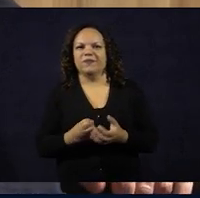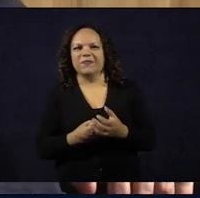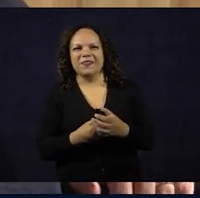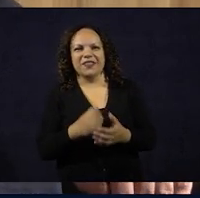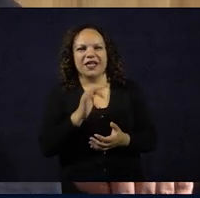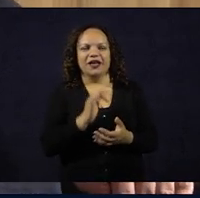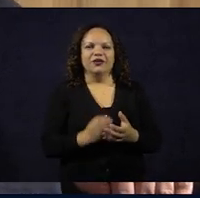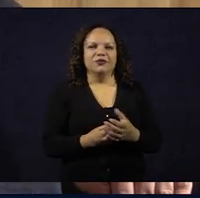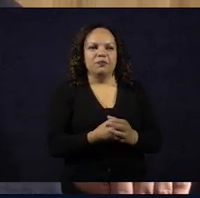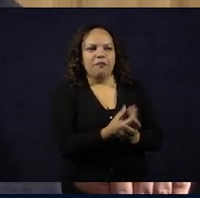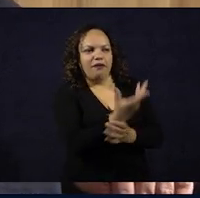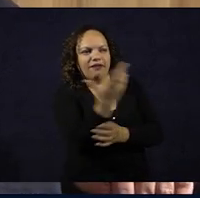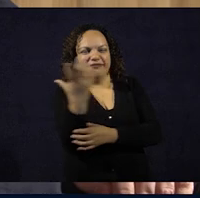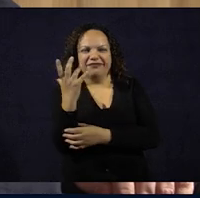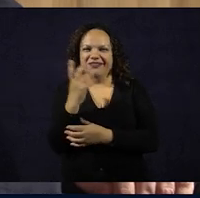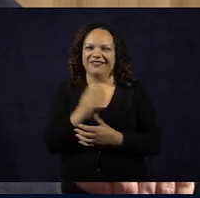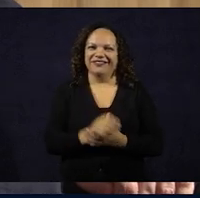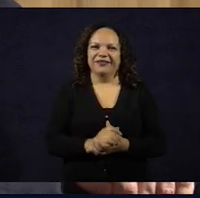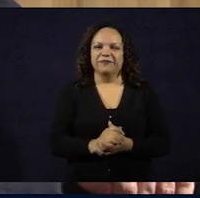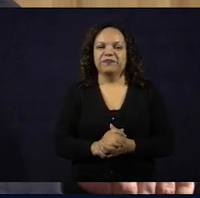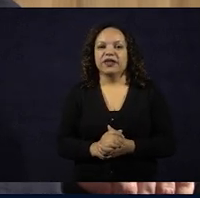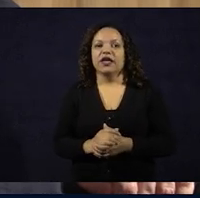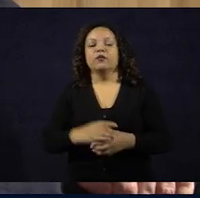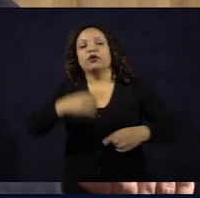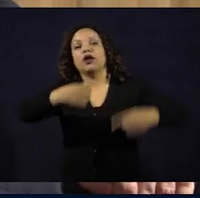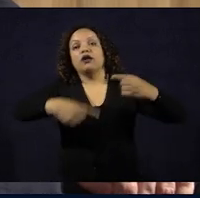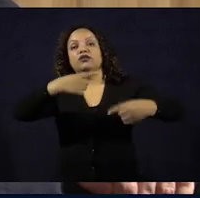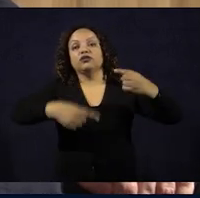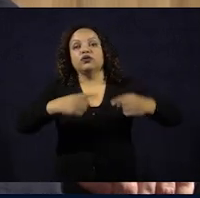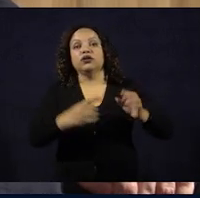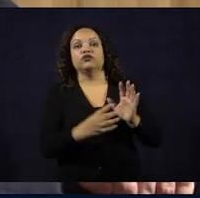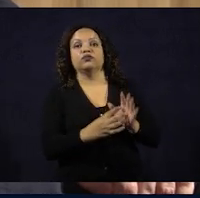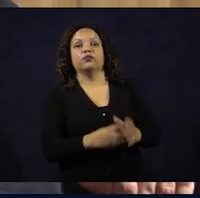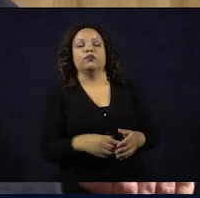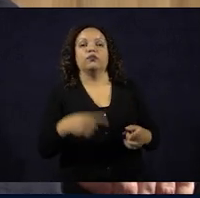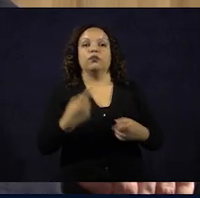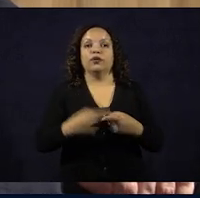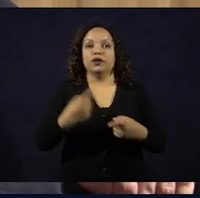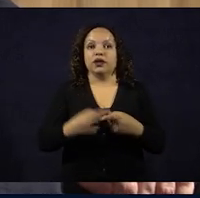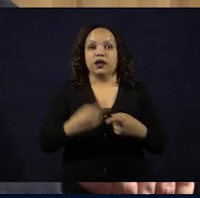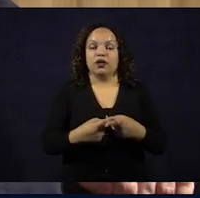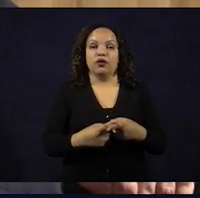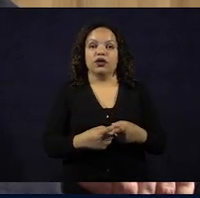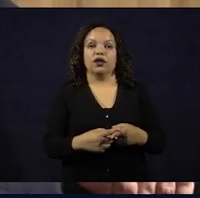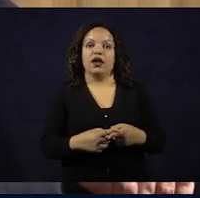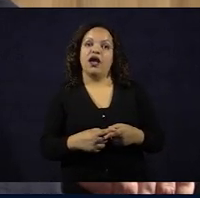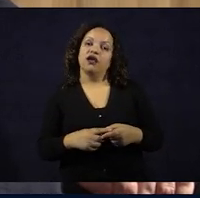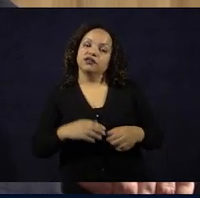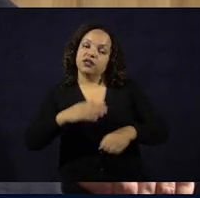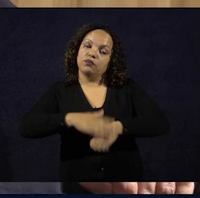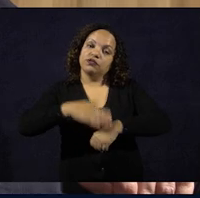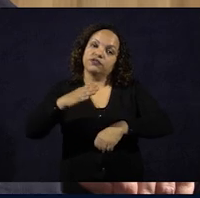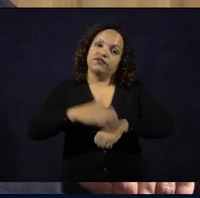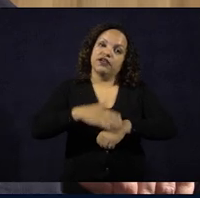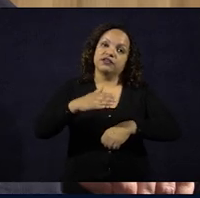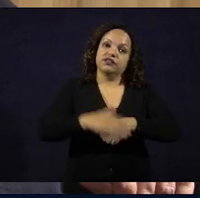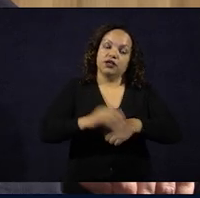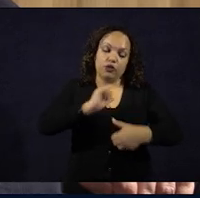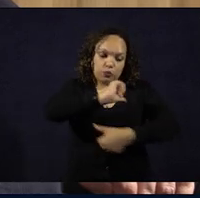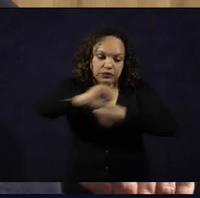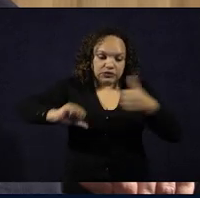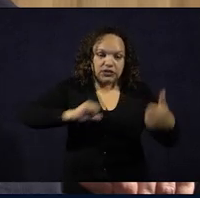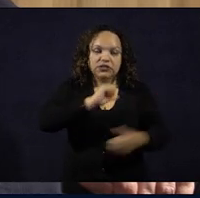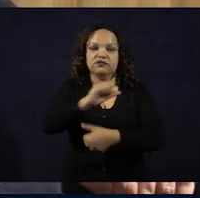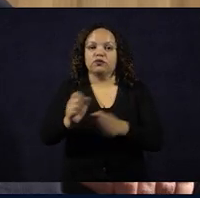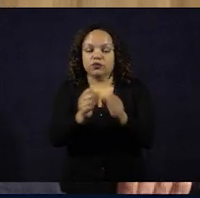por que isso é discutivo pelo fato de que essas clonagens que a gente vem recomendo trazem uma portidade muito grande com menos área